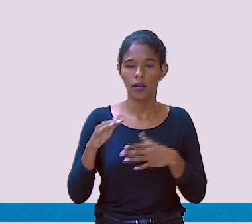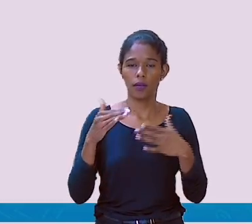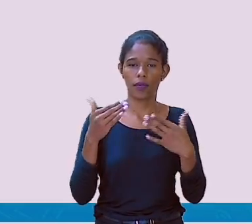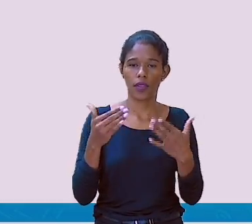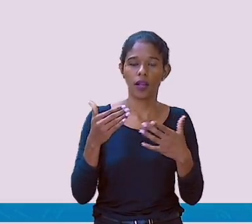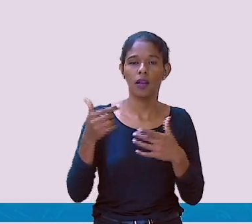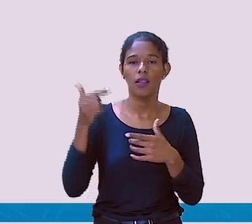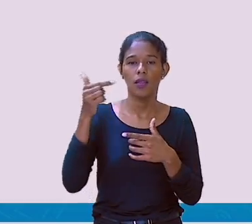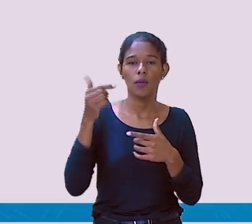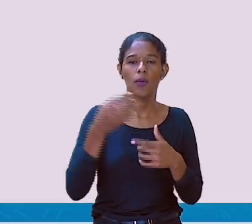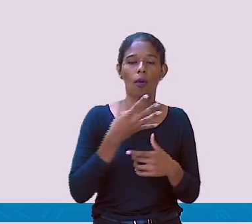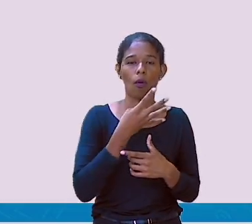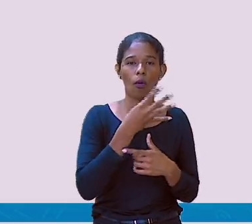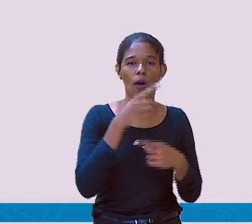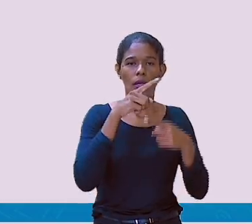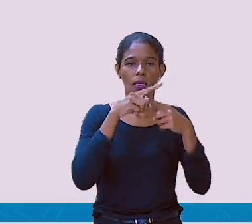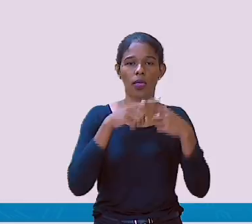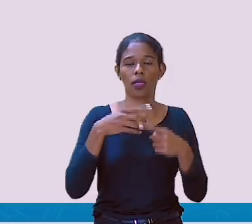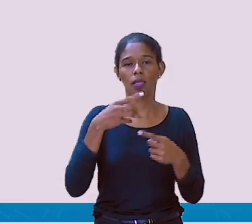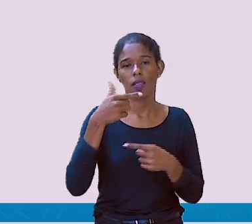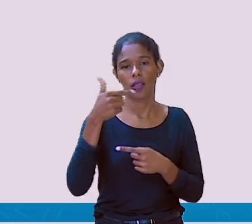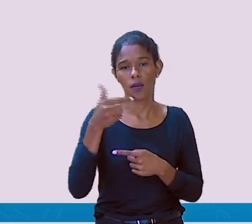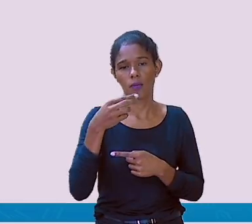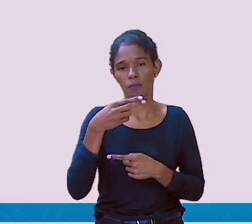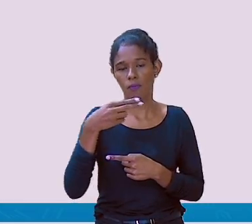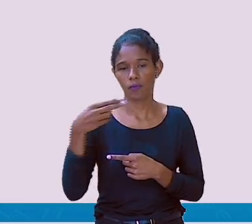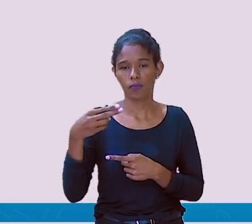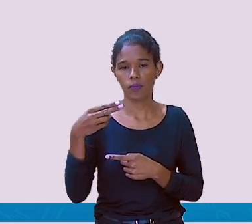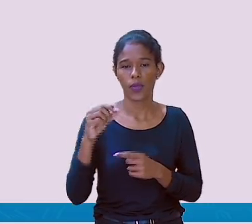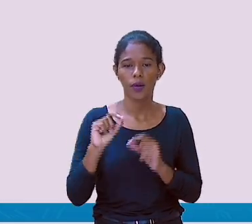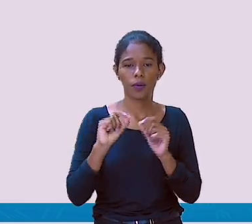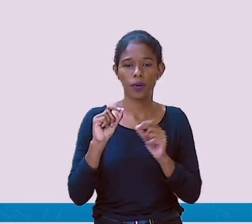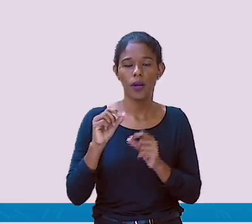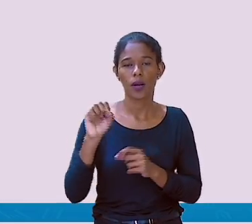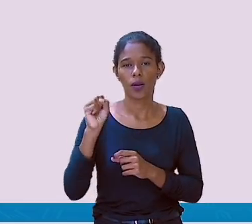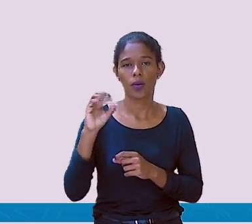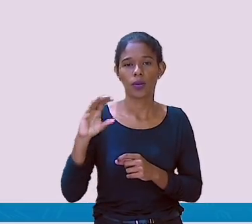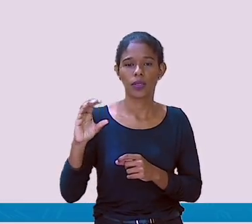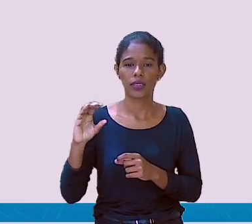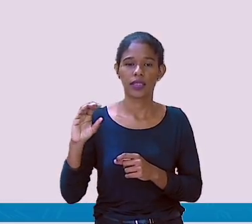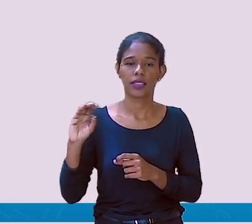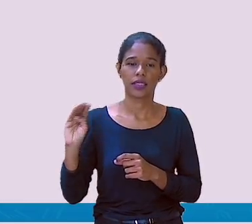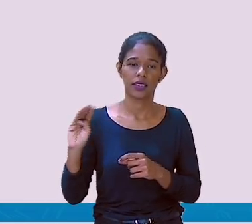4 vezes 2, CD é igual a 8